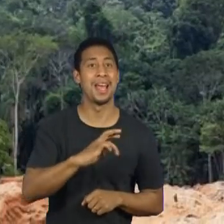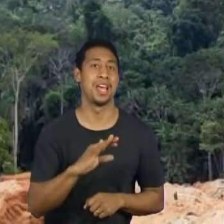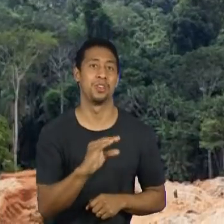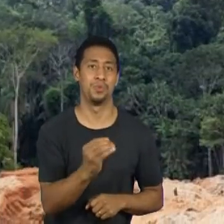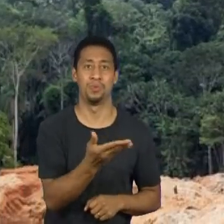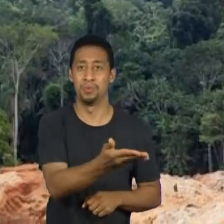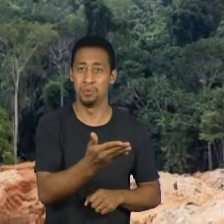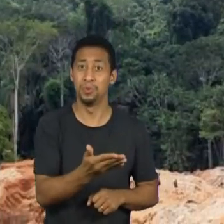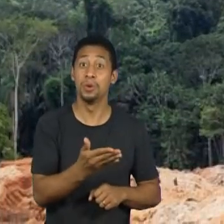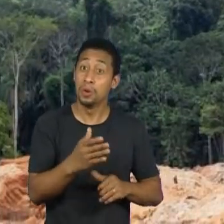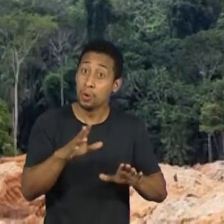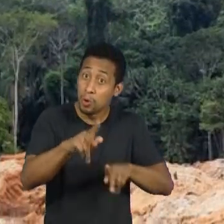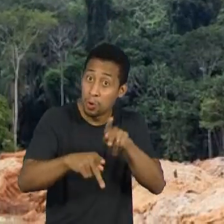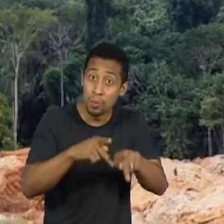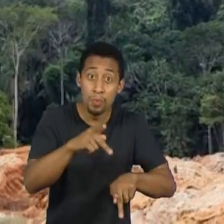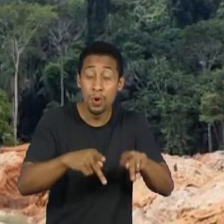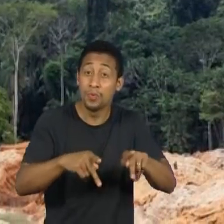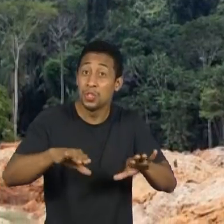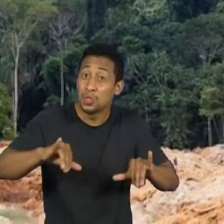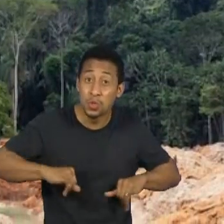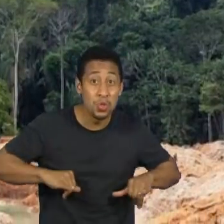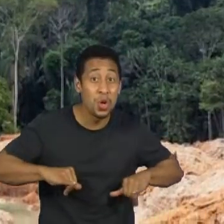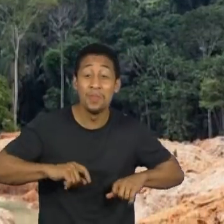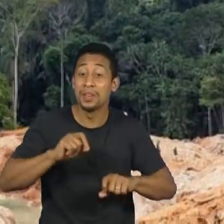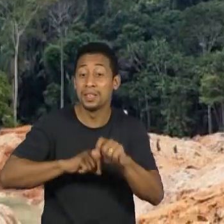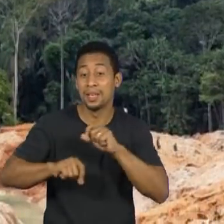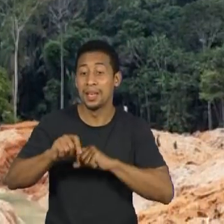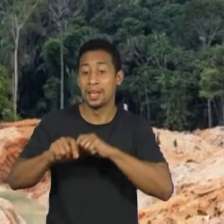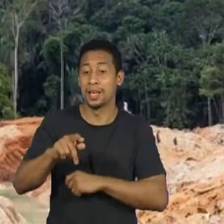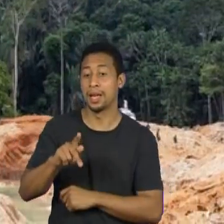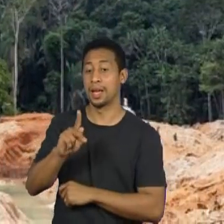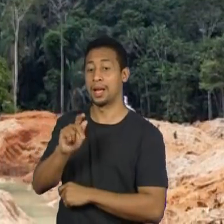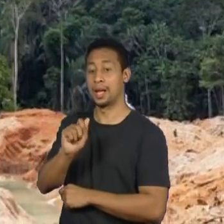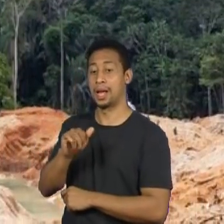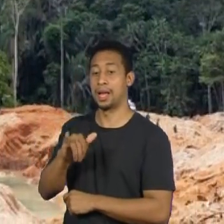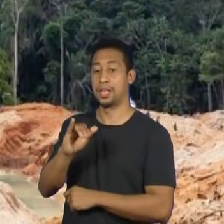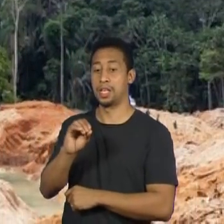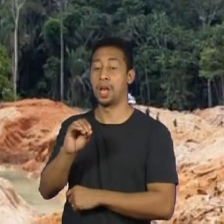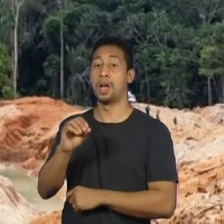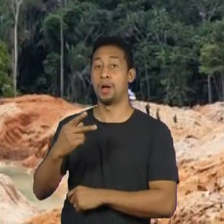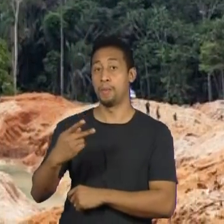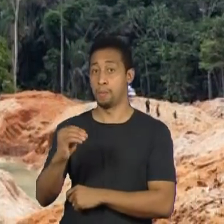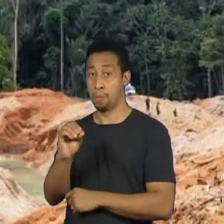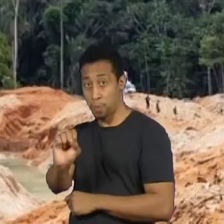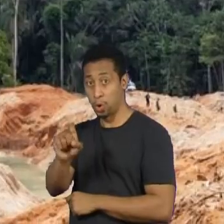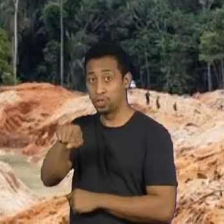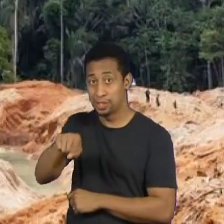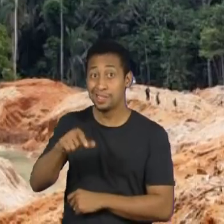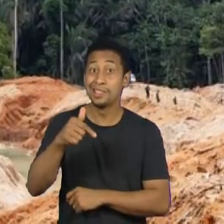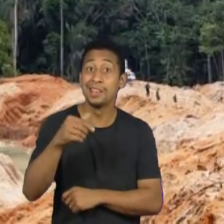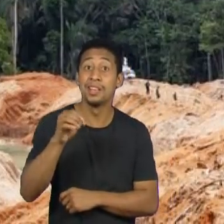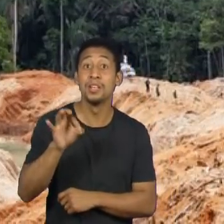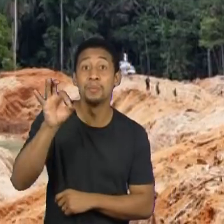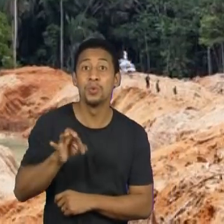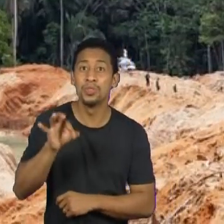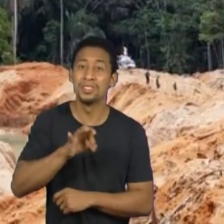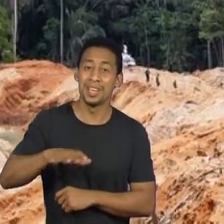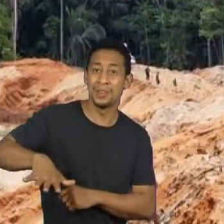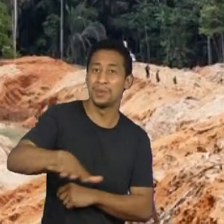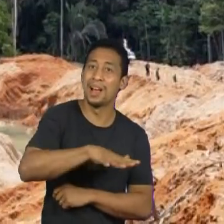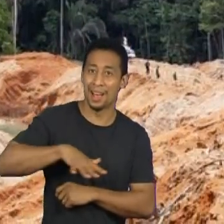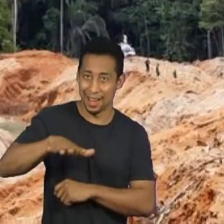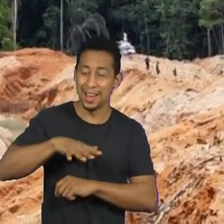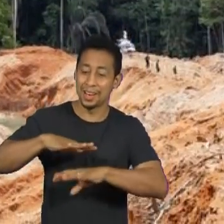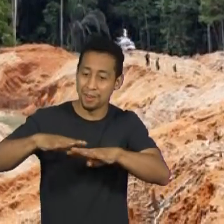mais afetado pelo garimpo ilegal são os caiapós. Eles têm aí quase que 70% da área de